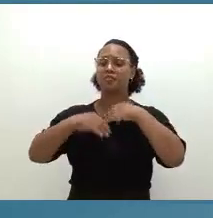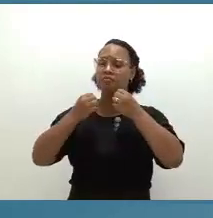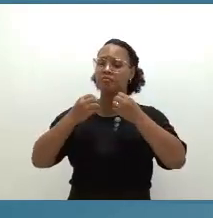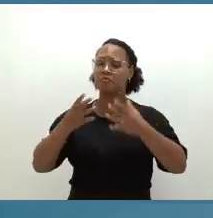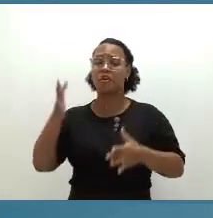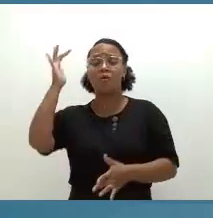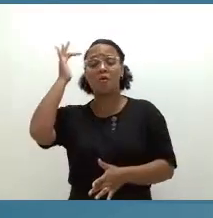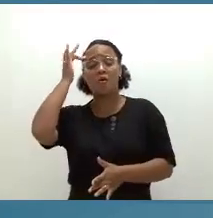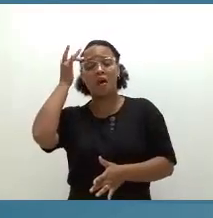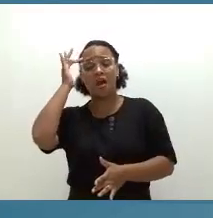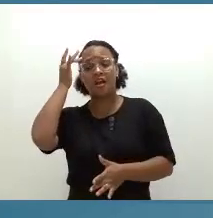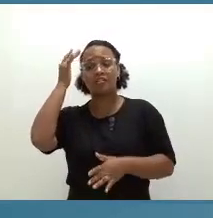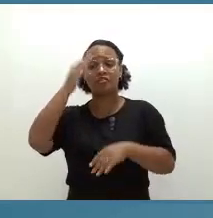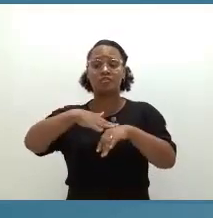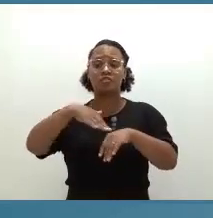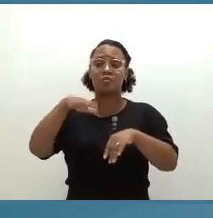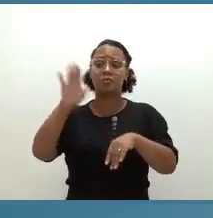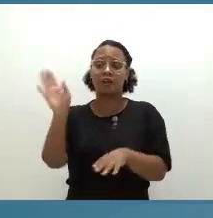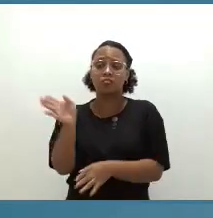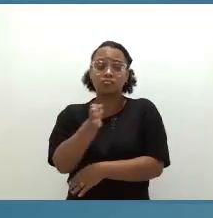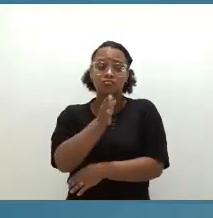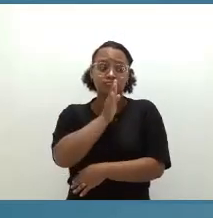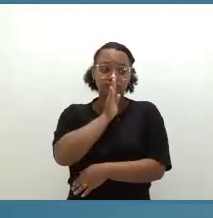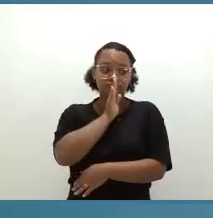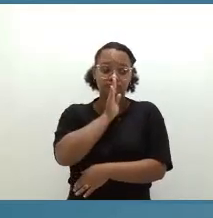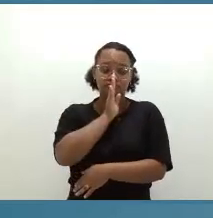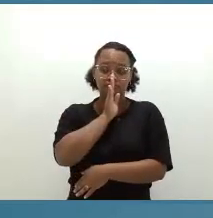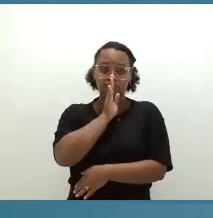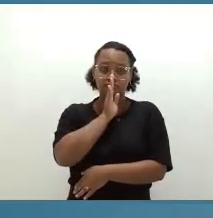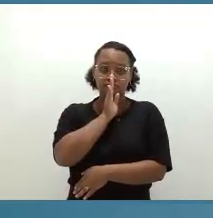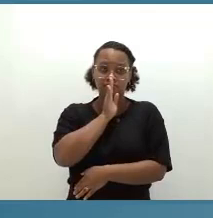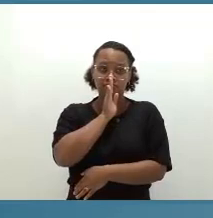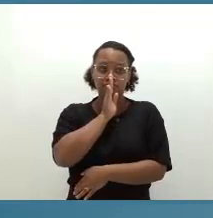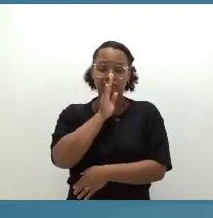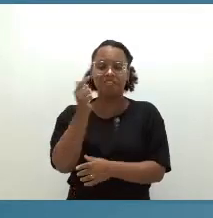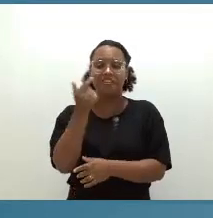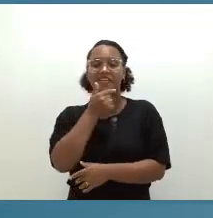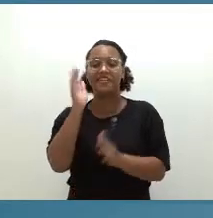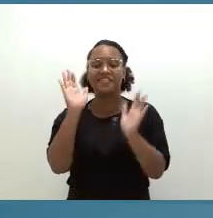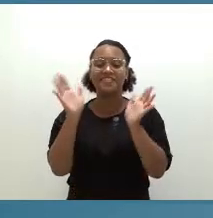mais fechadinho assim, mas é um pouco desavisado.